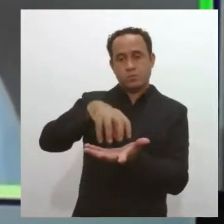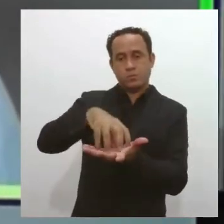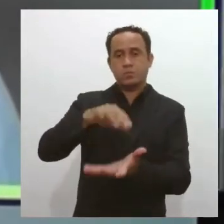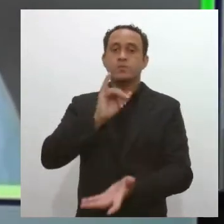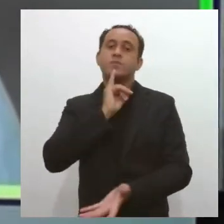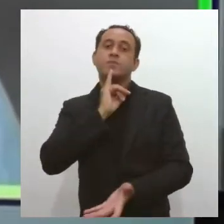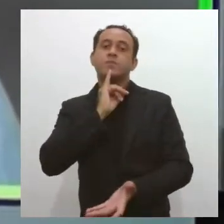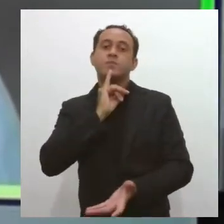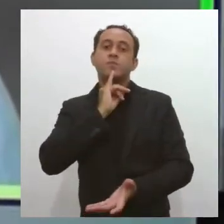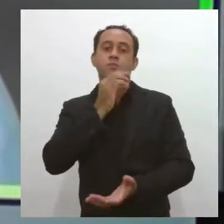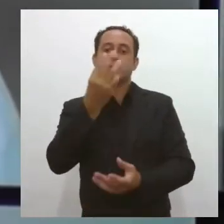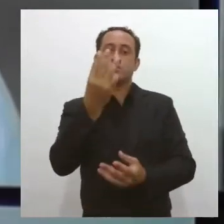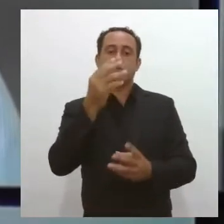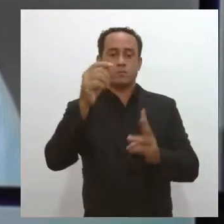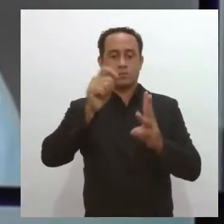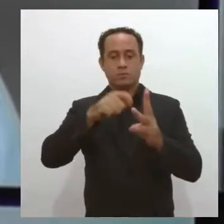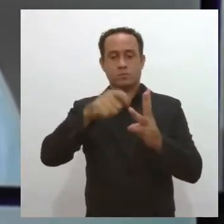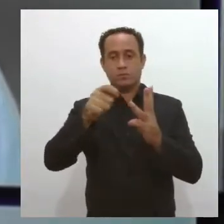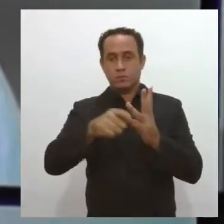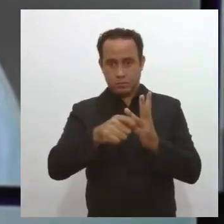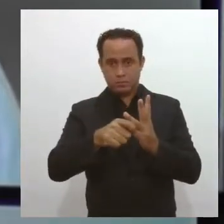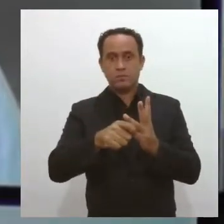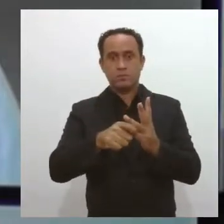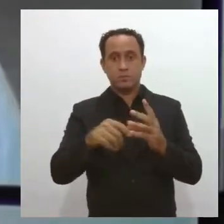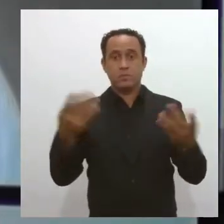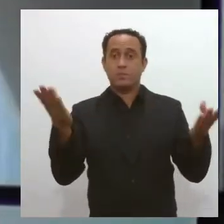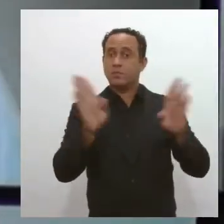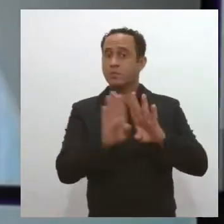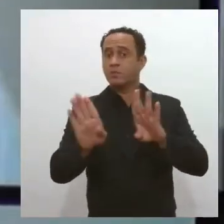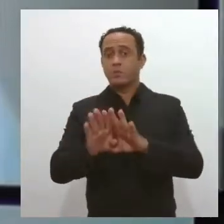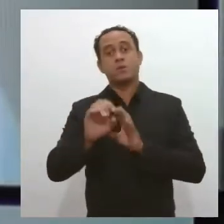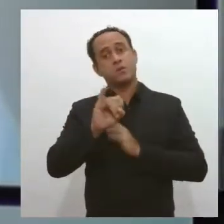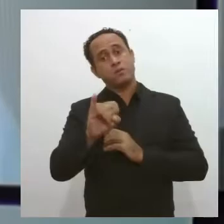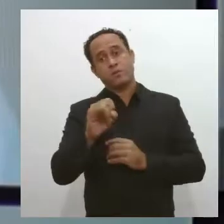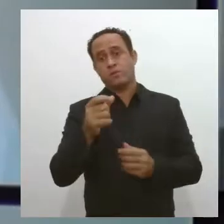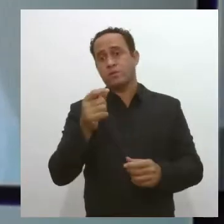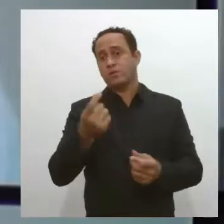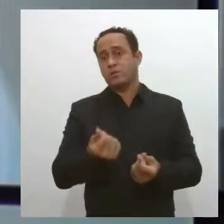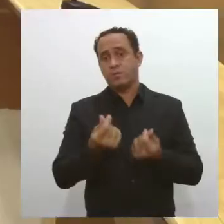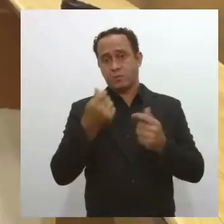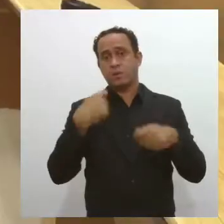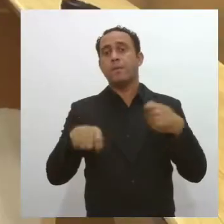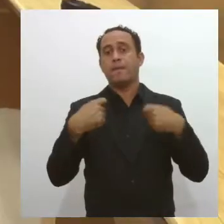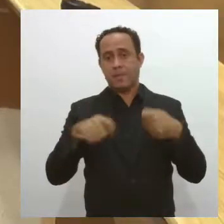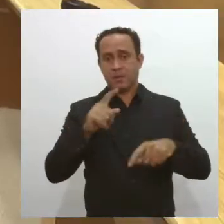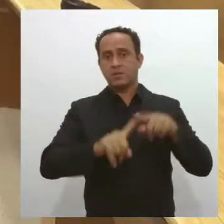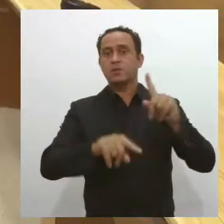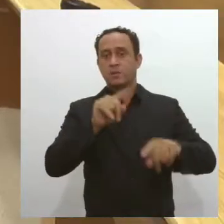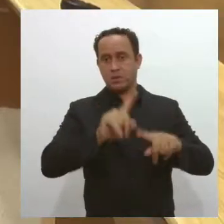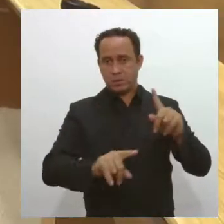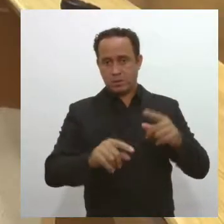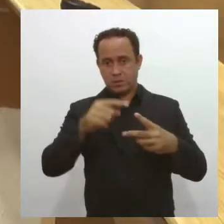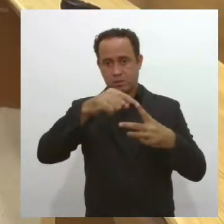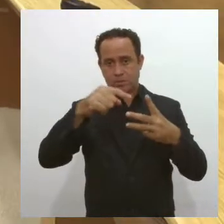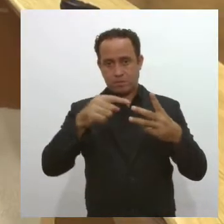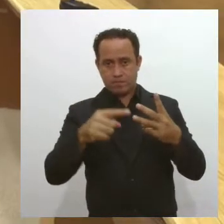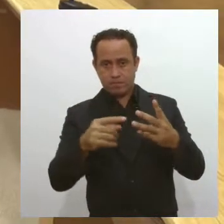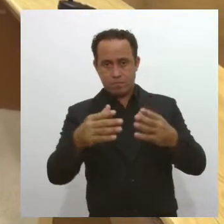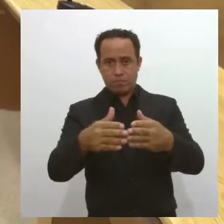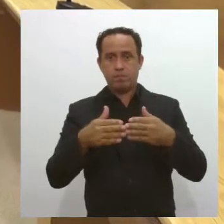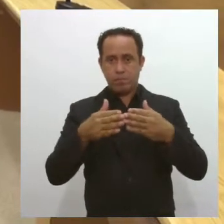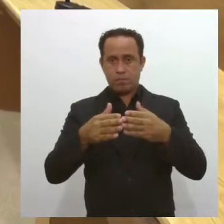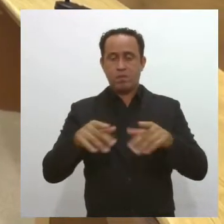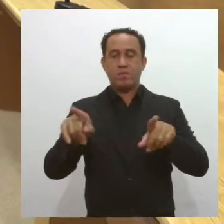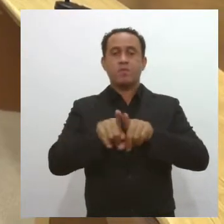de no mínimo 3 meses, para que o local não feche por falta de condições neste momento. As 3 moções de apelo também